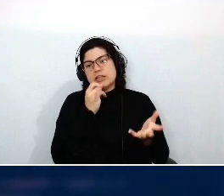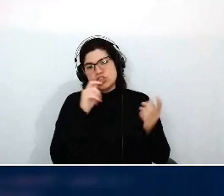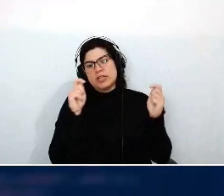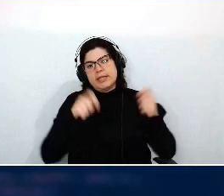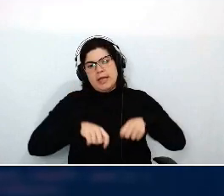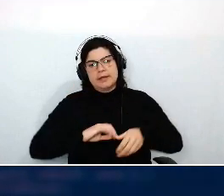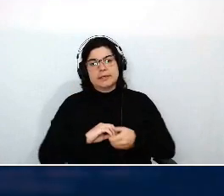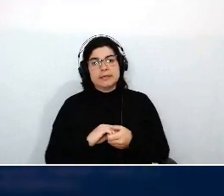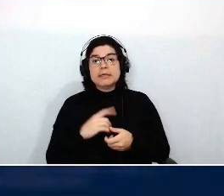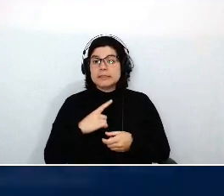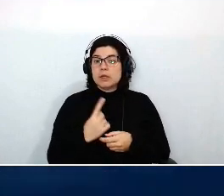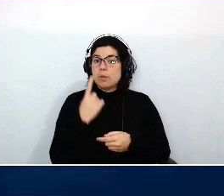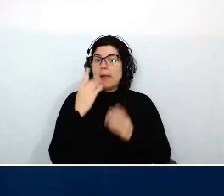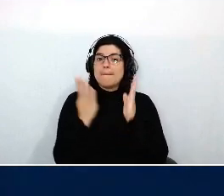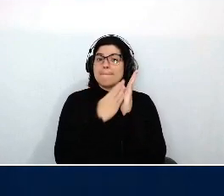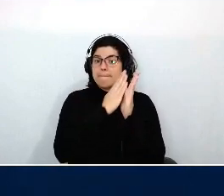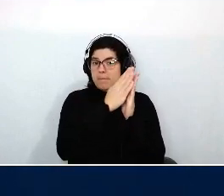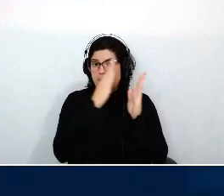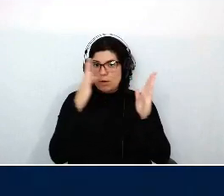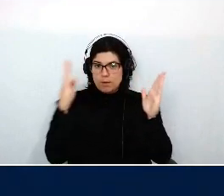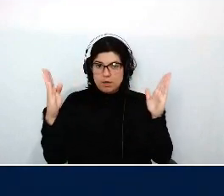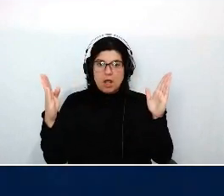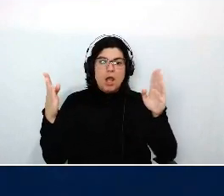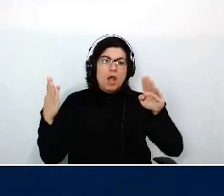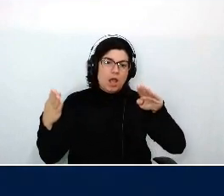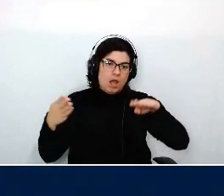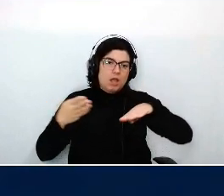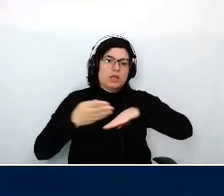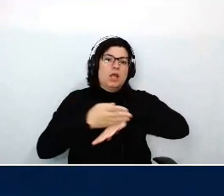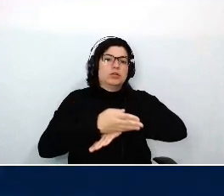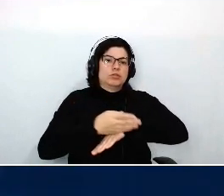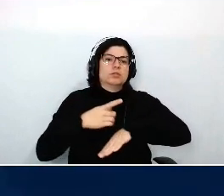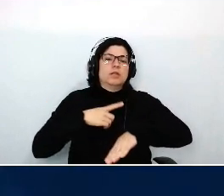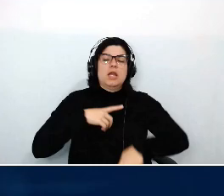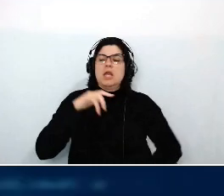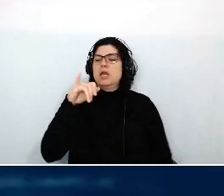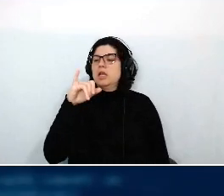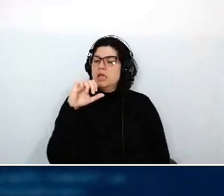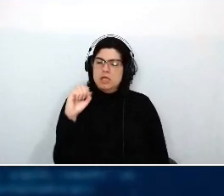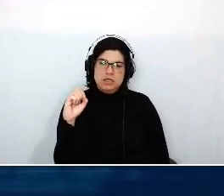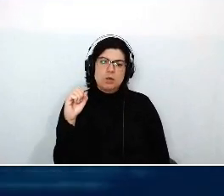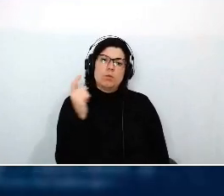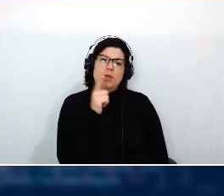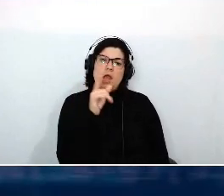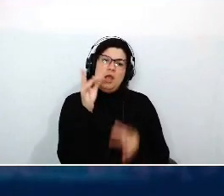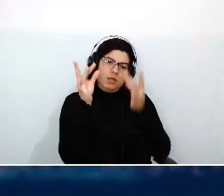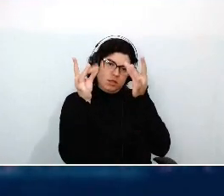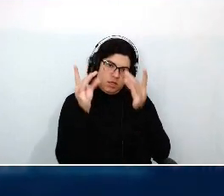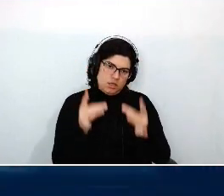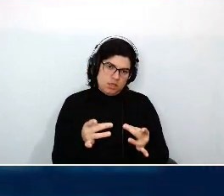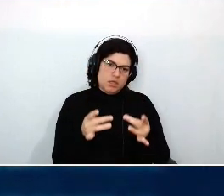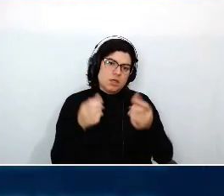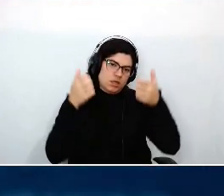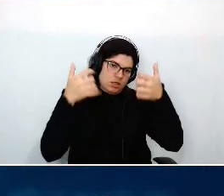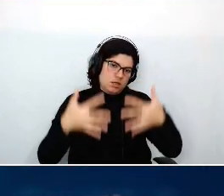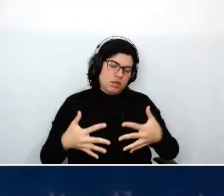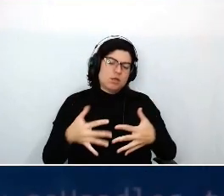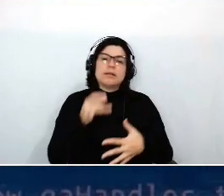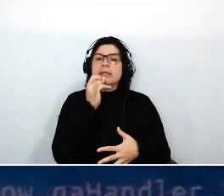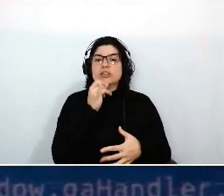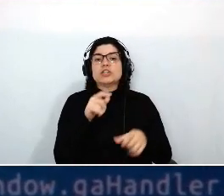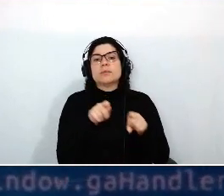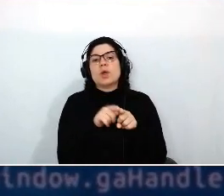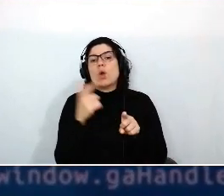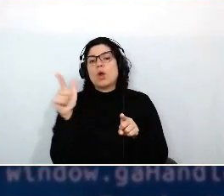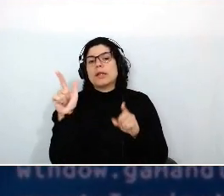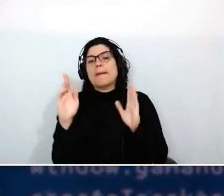tipo, uma biblioteca de assertions, que é esse is, aí você consegue passar a descrição no seu teste. E tem uma bibliotecazinha, né?